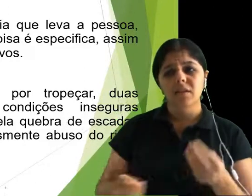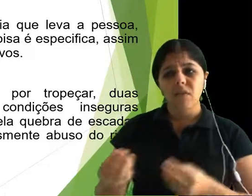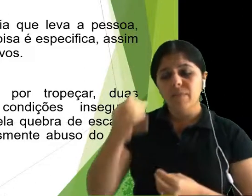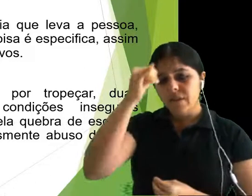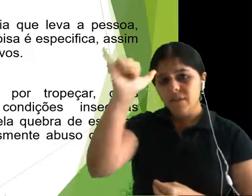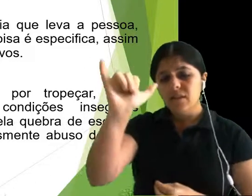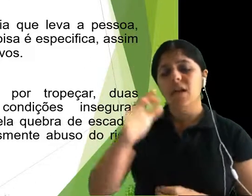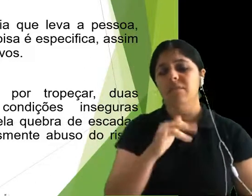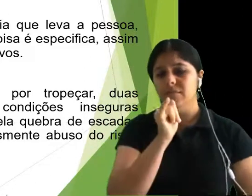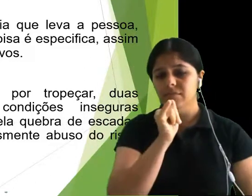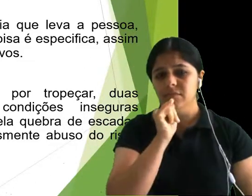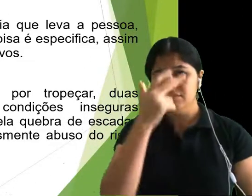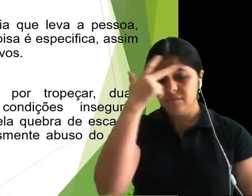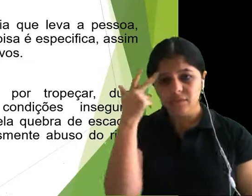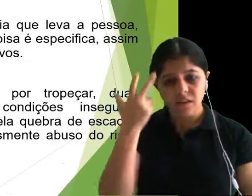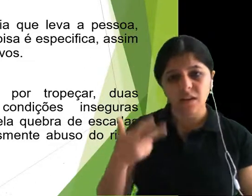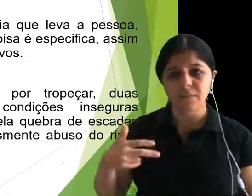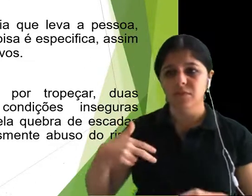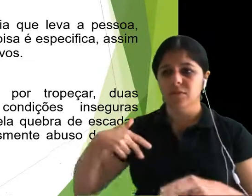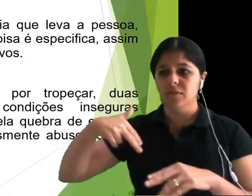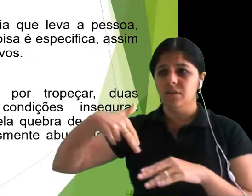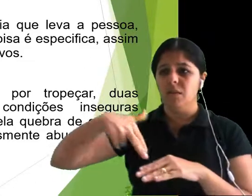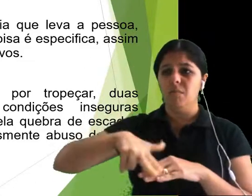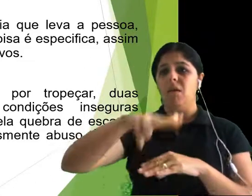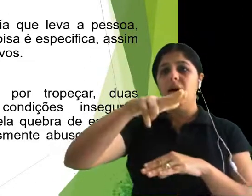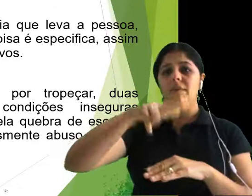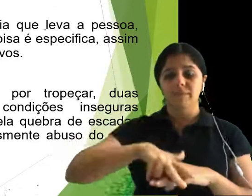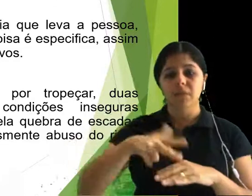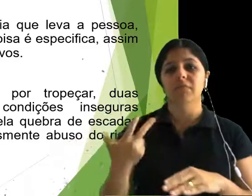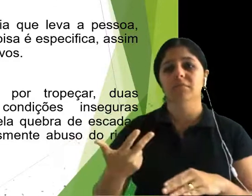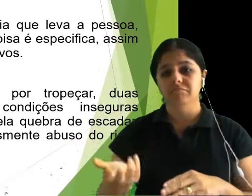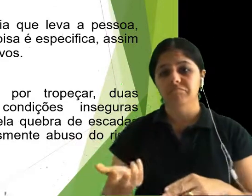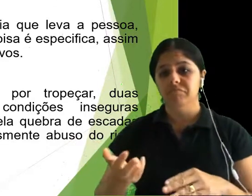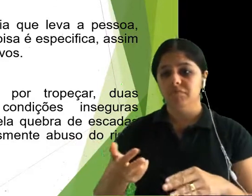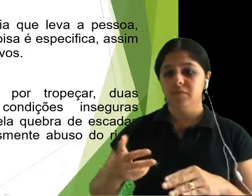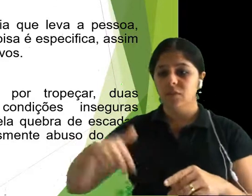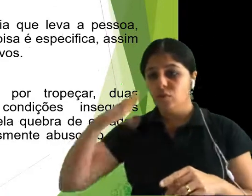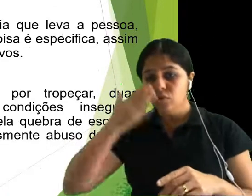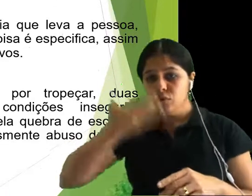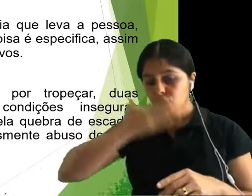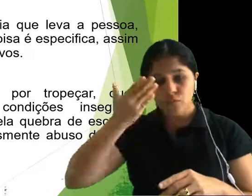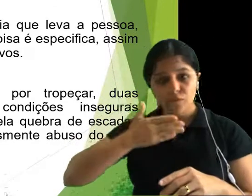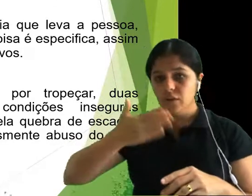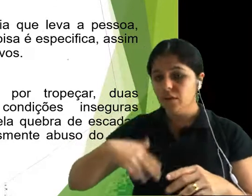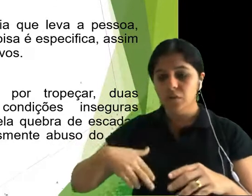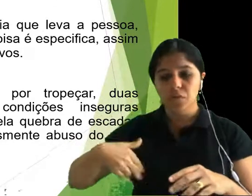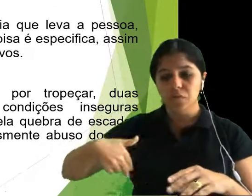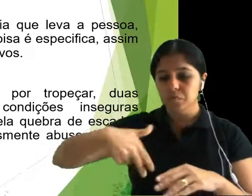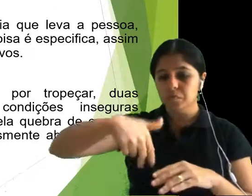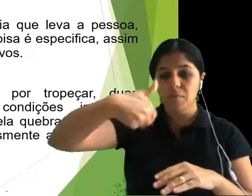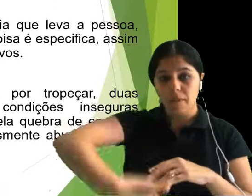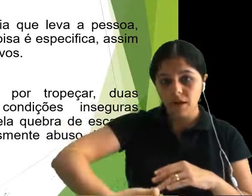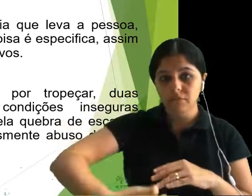preventivos. Então, por exemplo, a pessoa cai por escorregar, por tropeçar. Pode acontecer, né? Então,